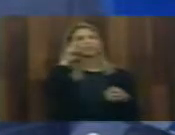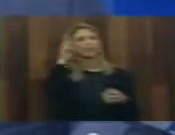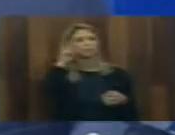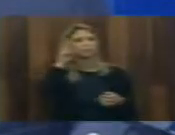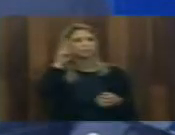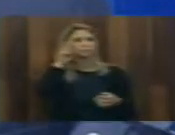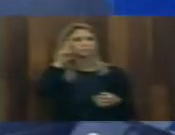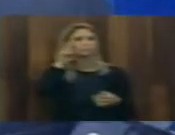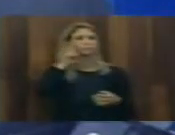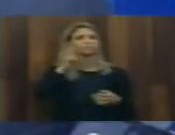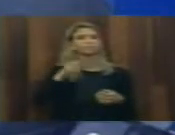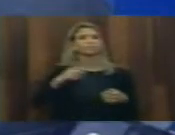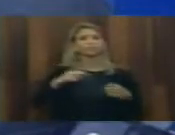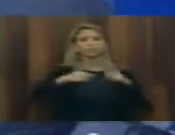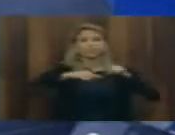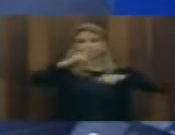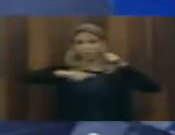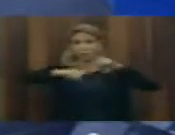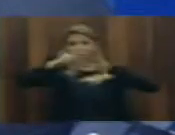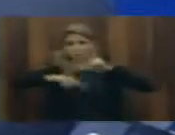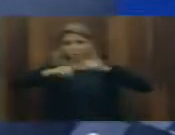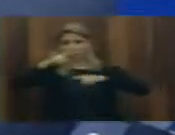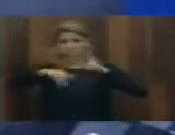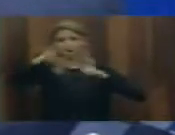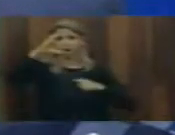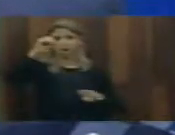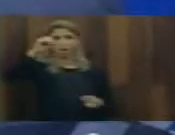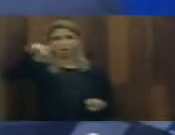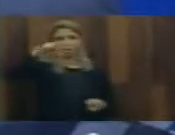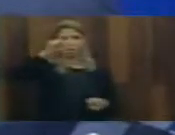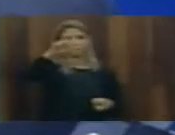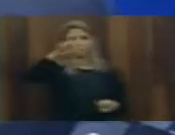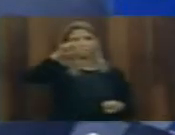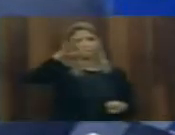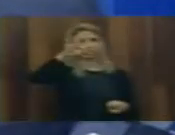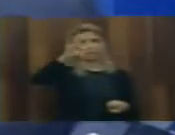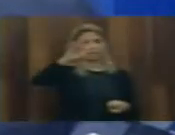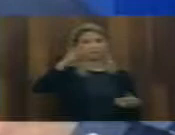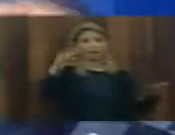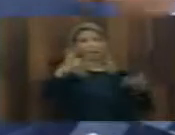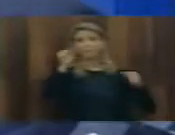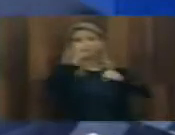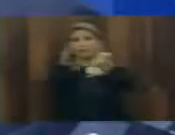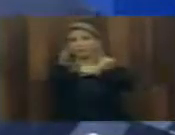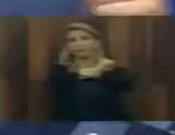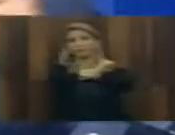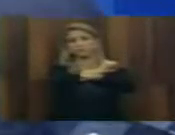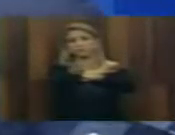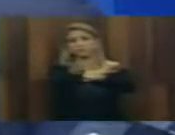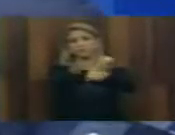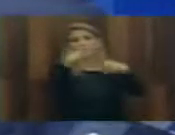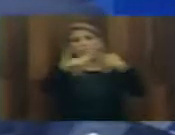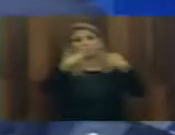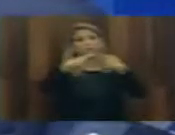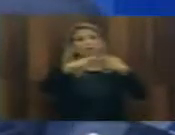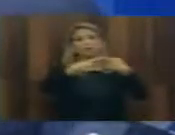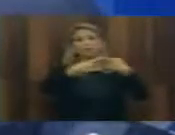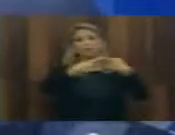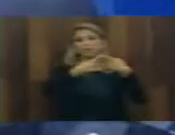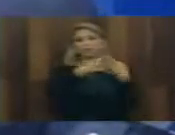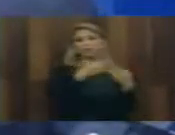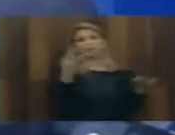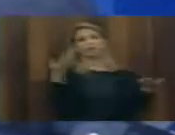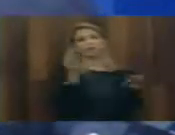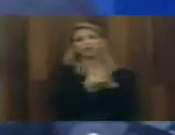estão 4 meses sem receber, já estão começando a parar, ninguém está aguentando mais, porque o cara tem que botar motorista, o cara tem que botar combustível,